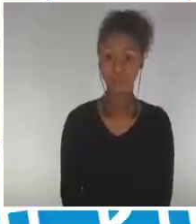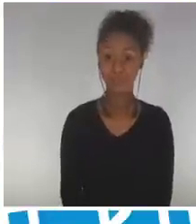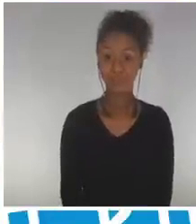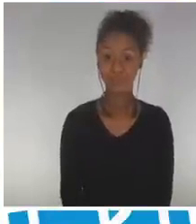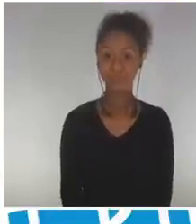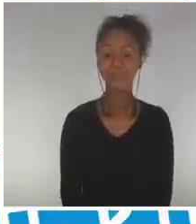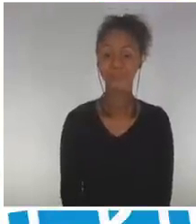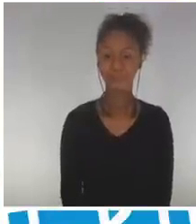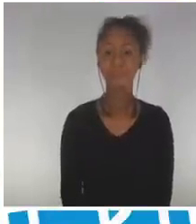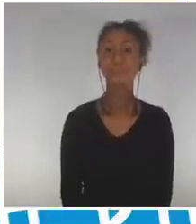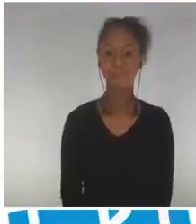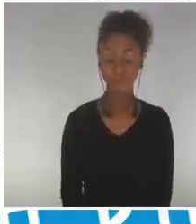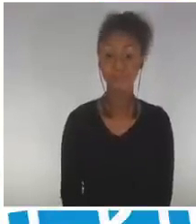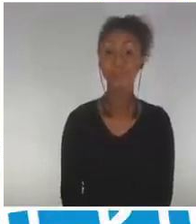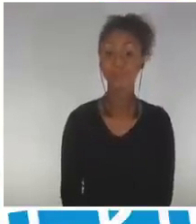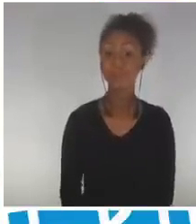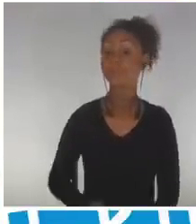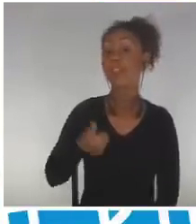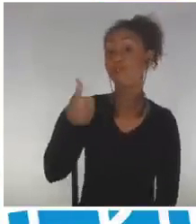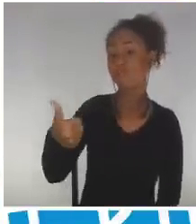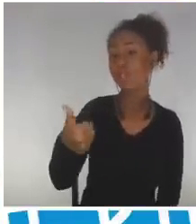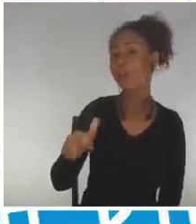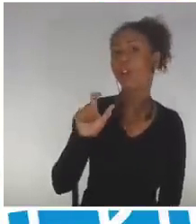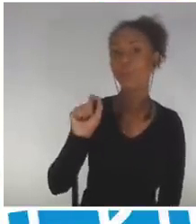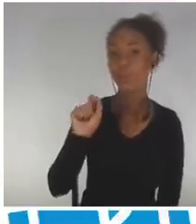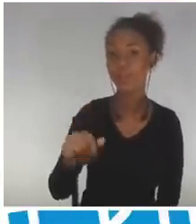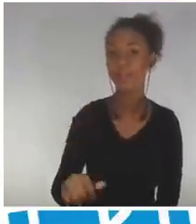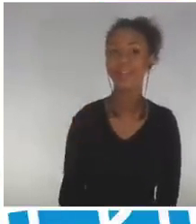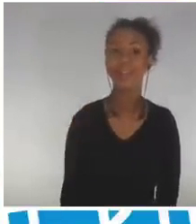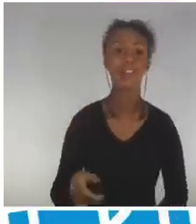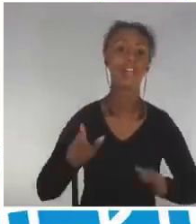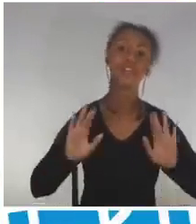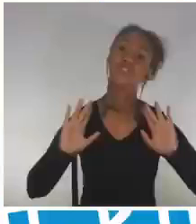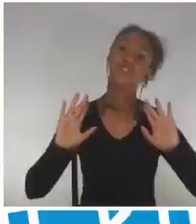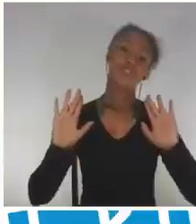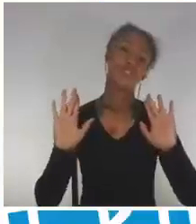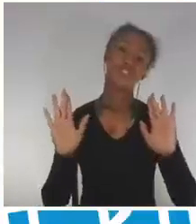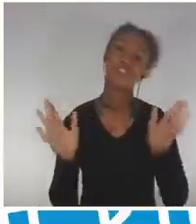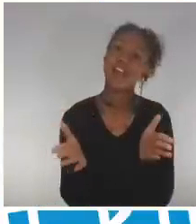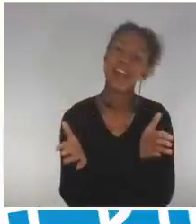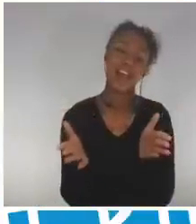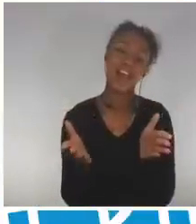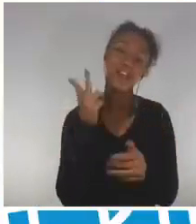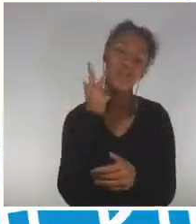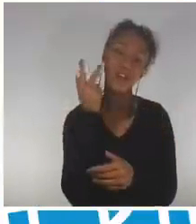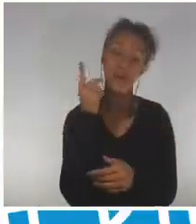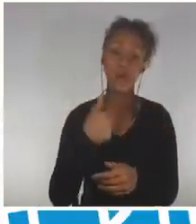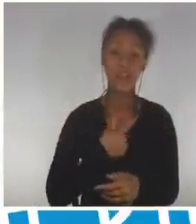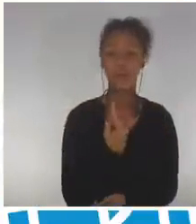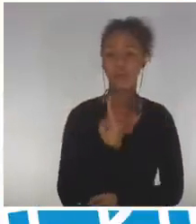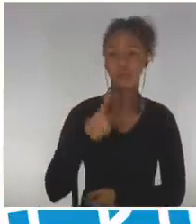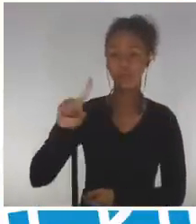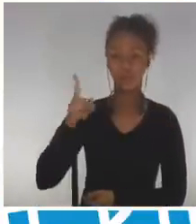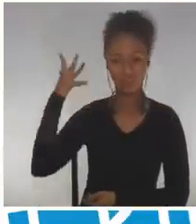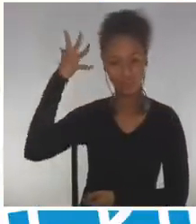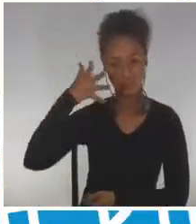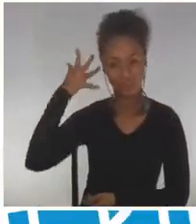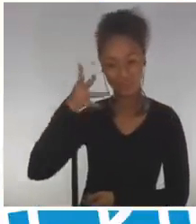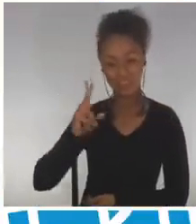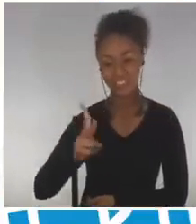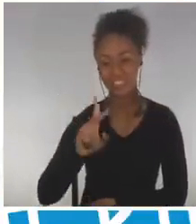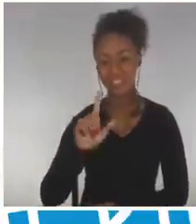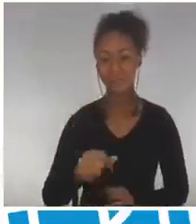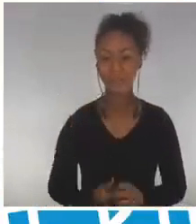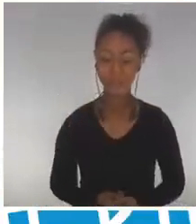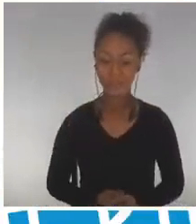Bom, a vantagem, isso já virou lugar comum, né? A vantagem de falar por último é que eu assino embaixo